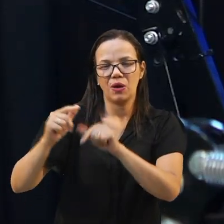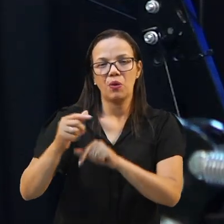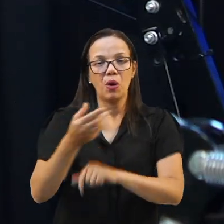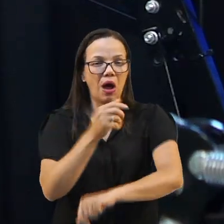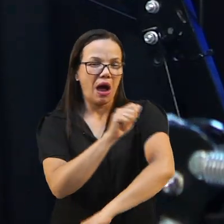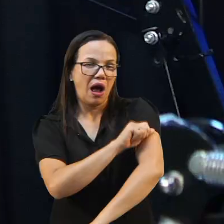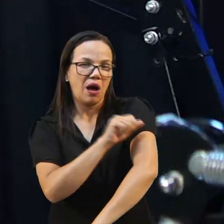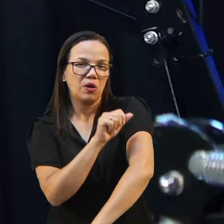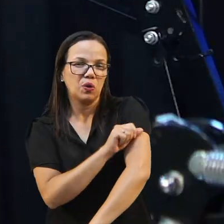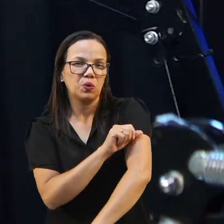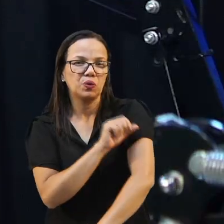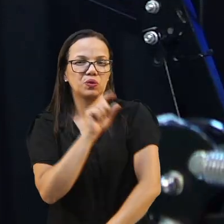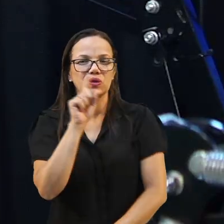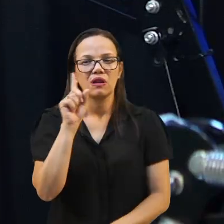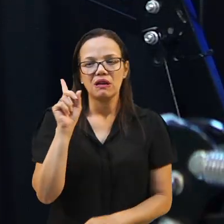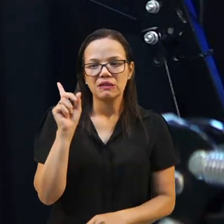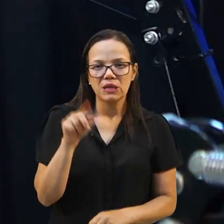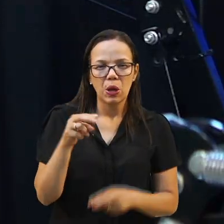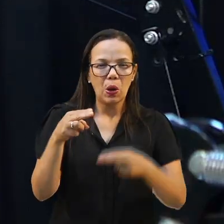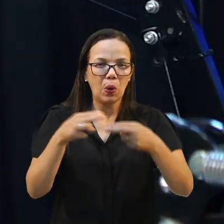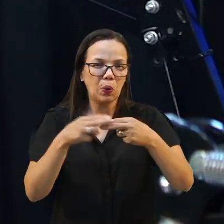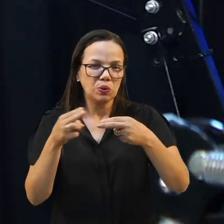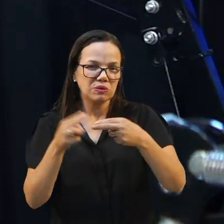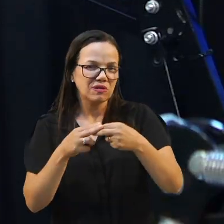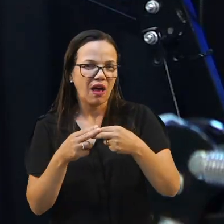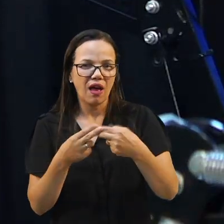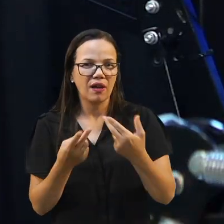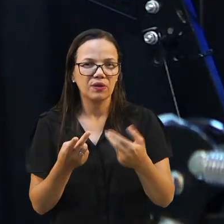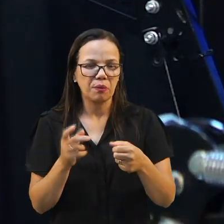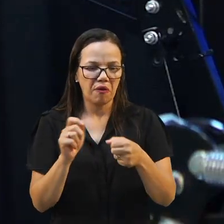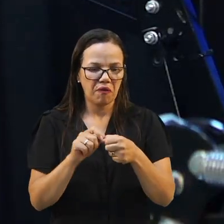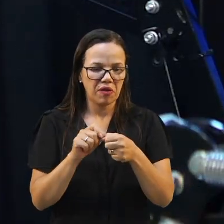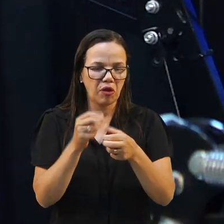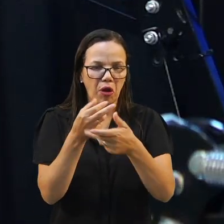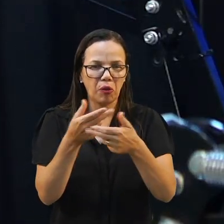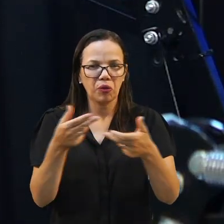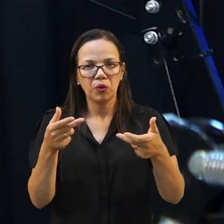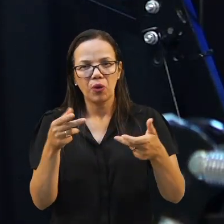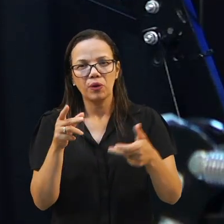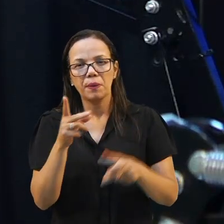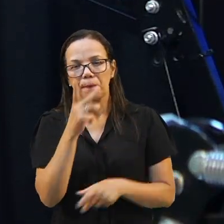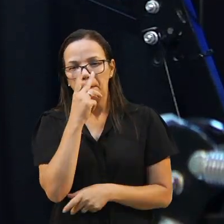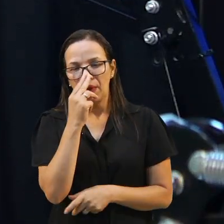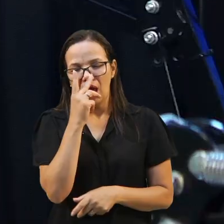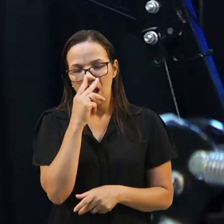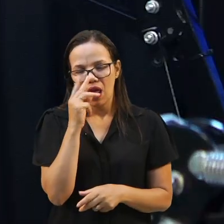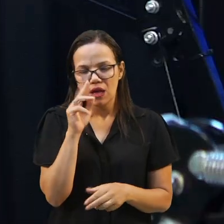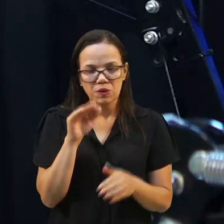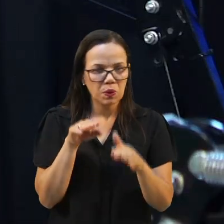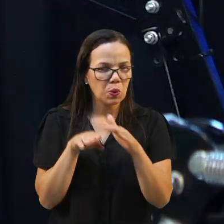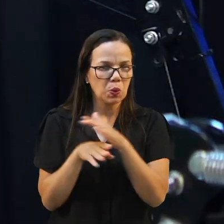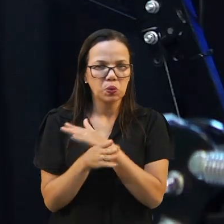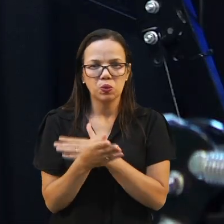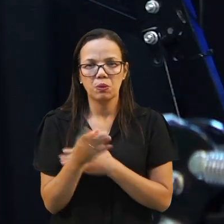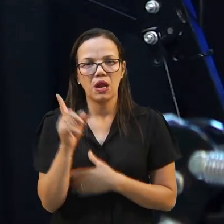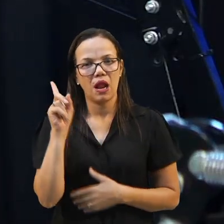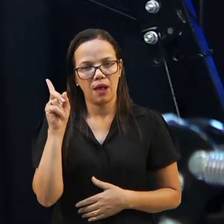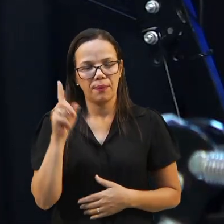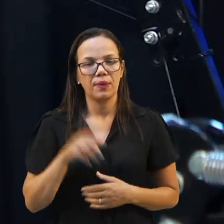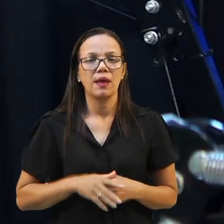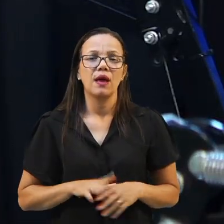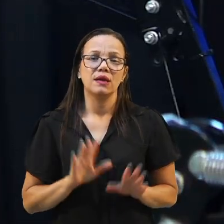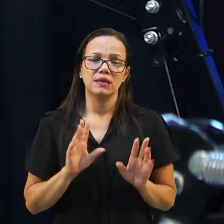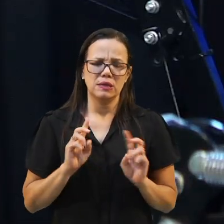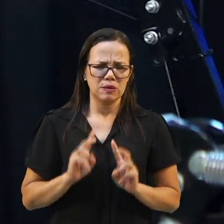de manobra é do cotidiano. Mas a gente, vez por outra,